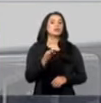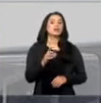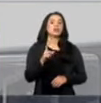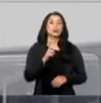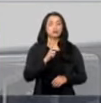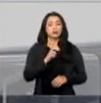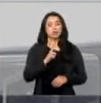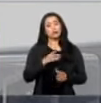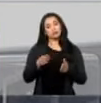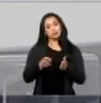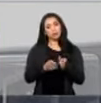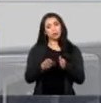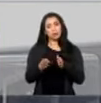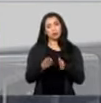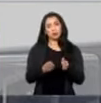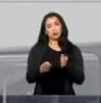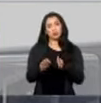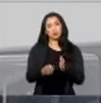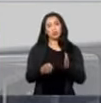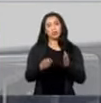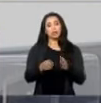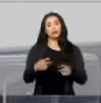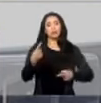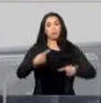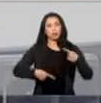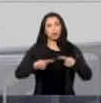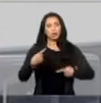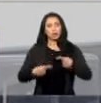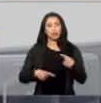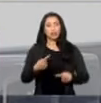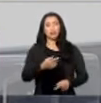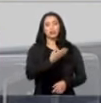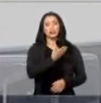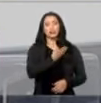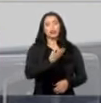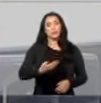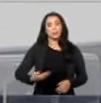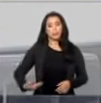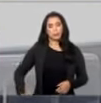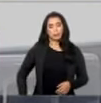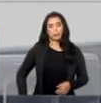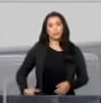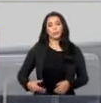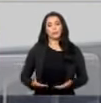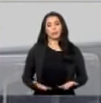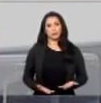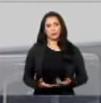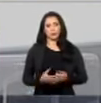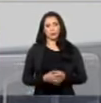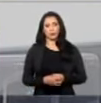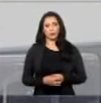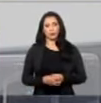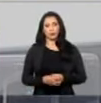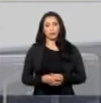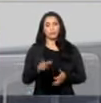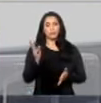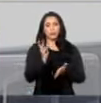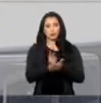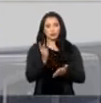governo, costumam seguir as políticas públicas do governo. No entanto, mesmo assim,